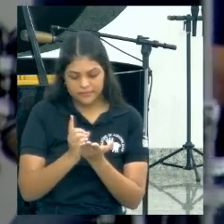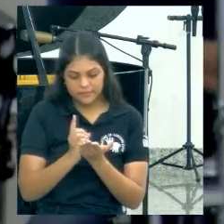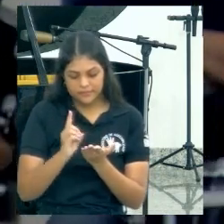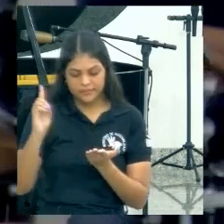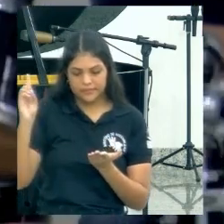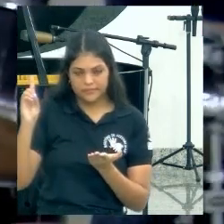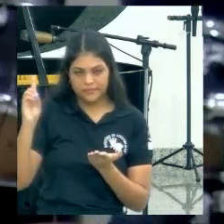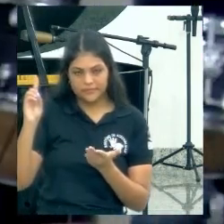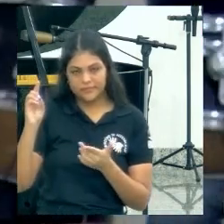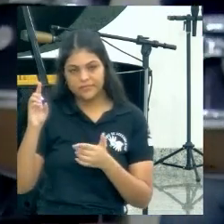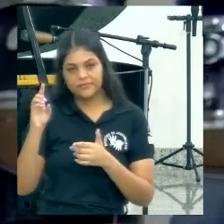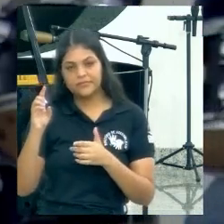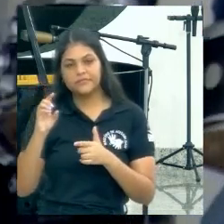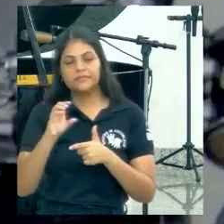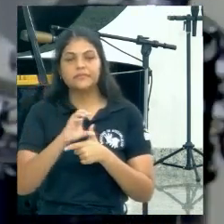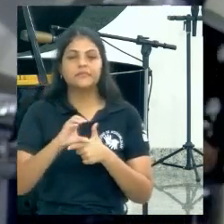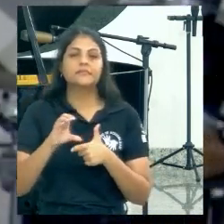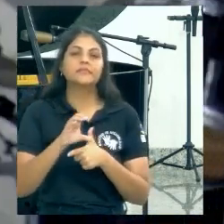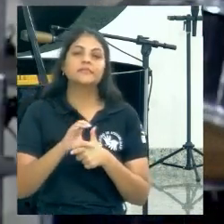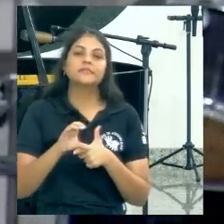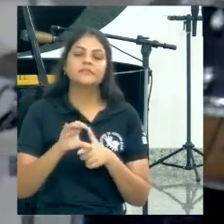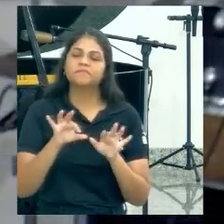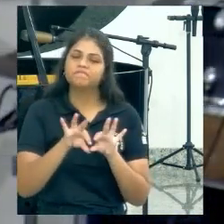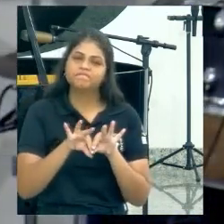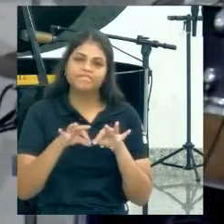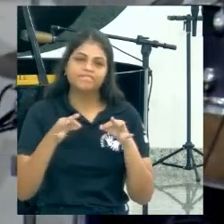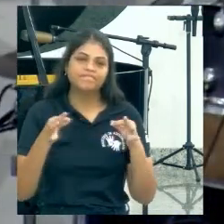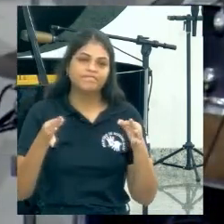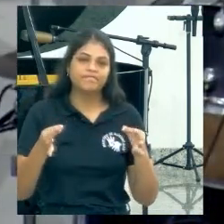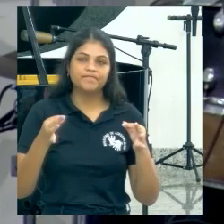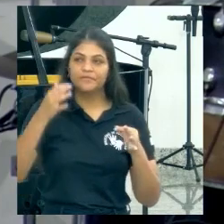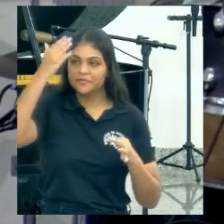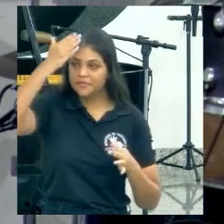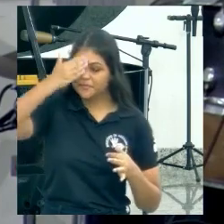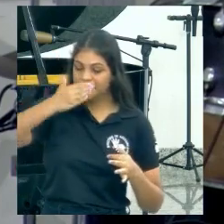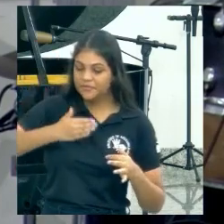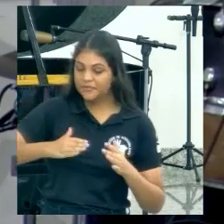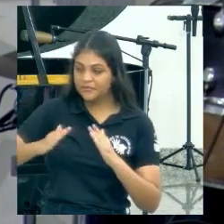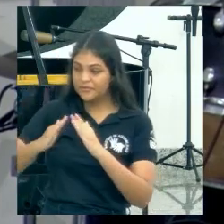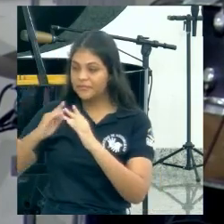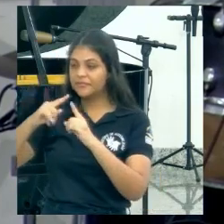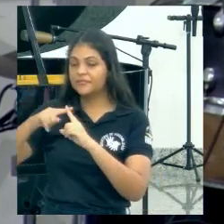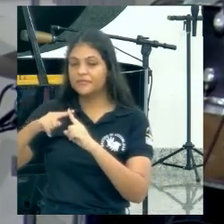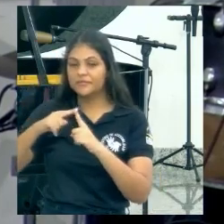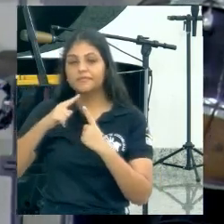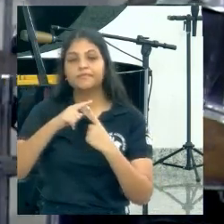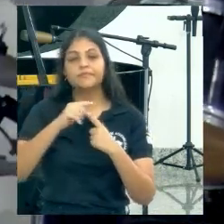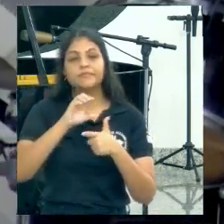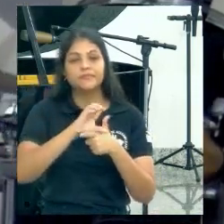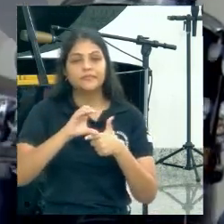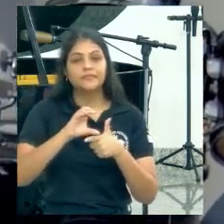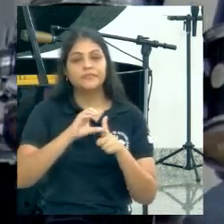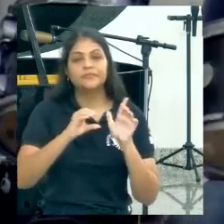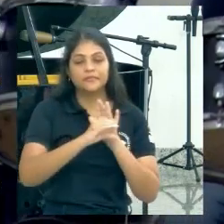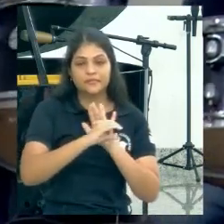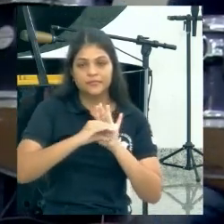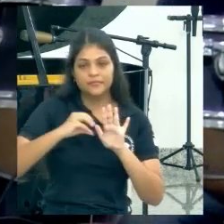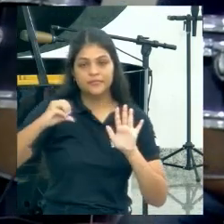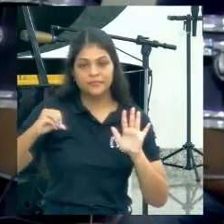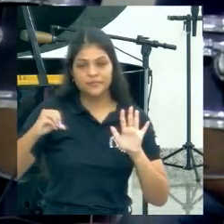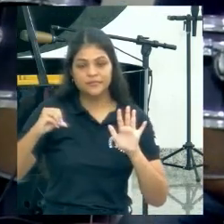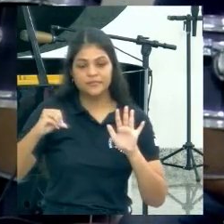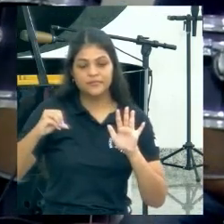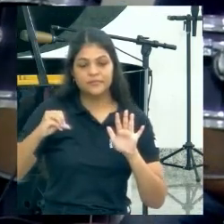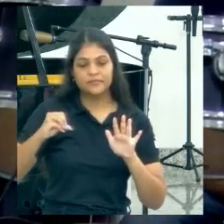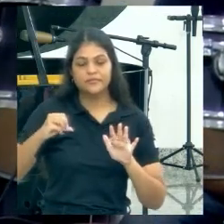perceber que eram coisas simples que ele estava colocando diante da igreja. Em 1 Coríntios capítulo 9, ele vai dizer assim,